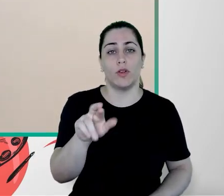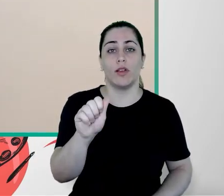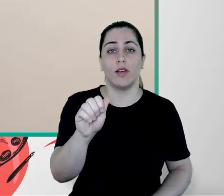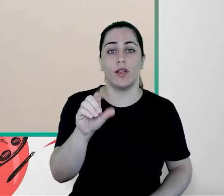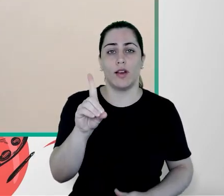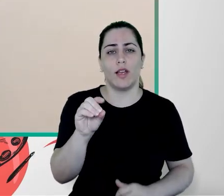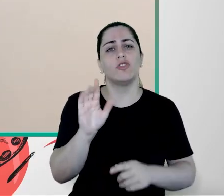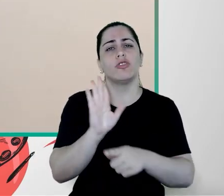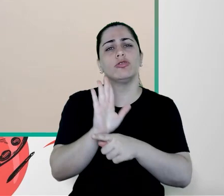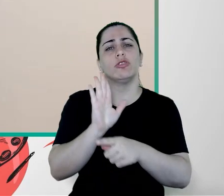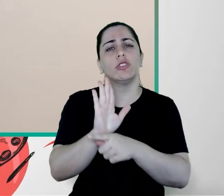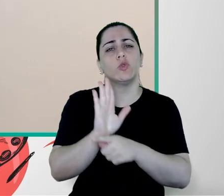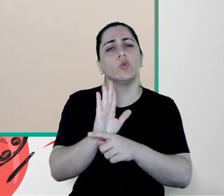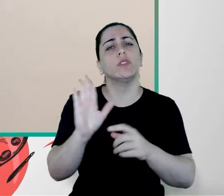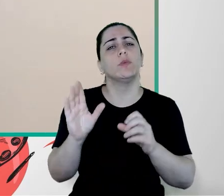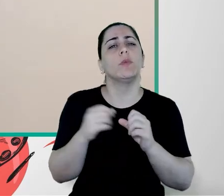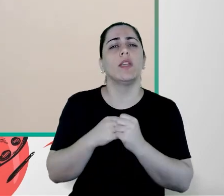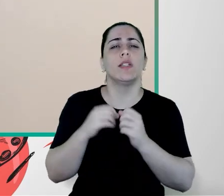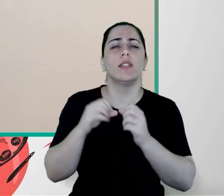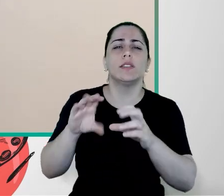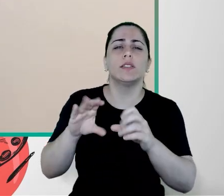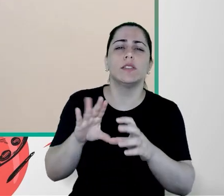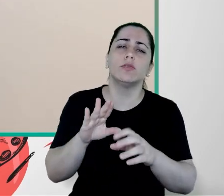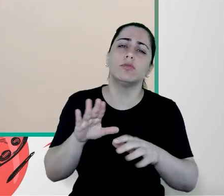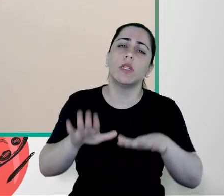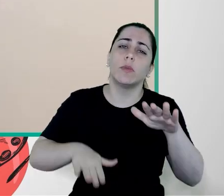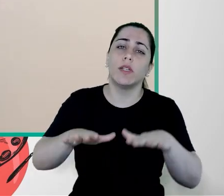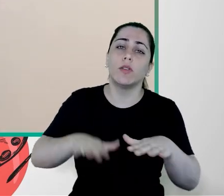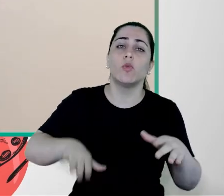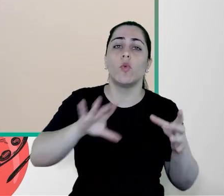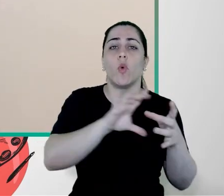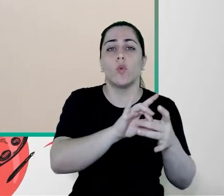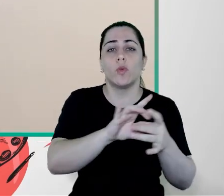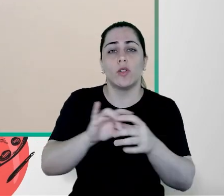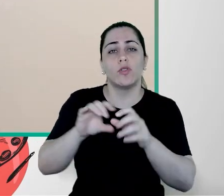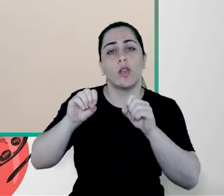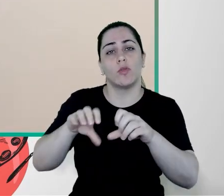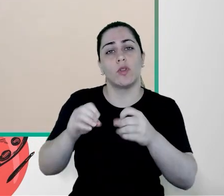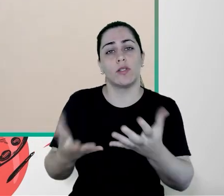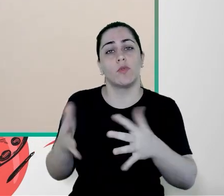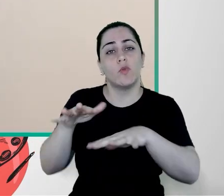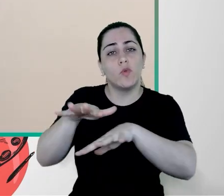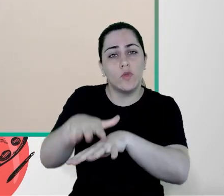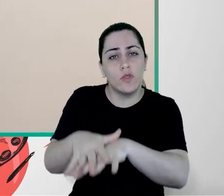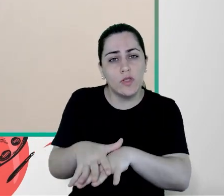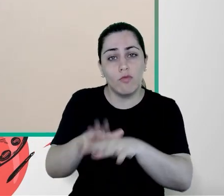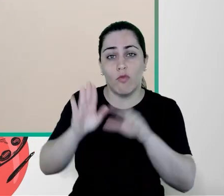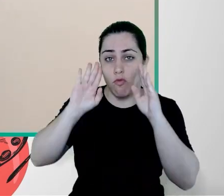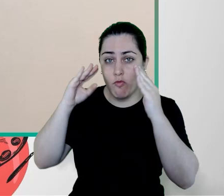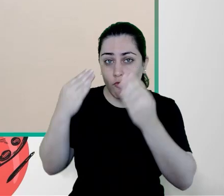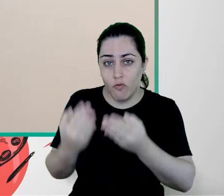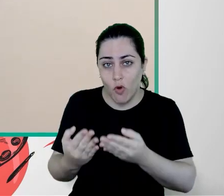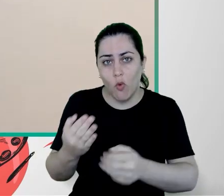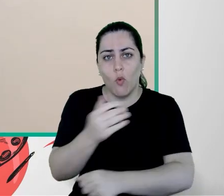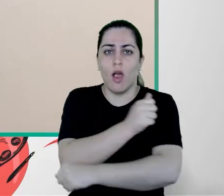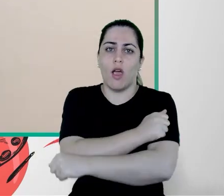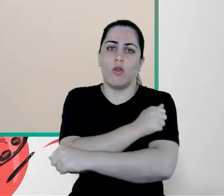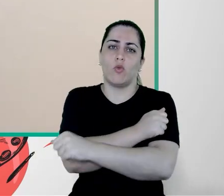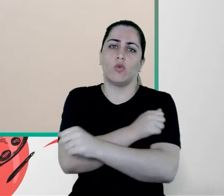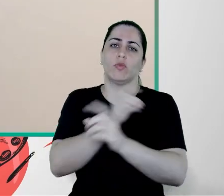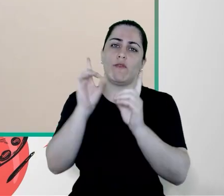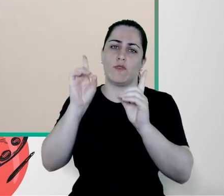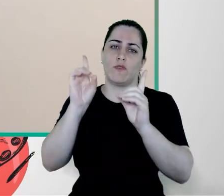comunicação suplementar e alternativa no contexto da educação inclusiva, com enfoque no estudante com deficiência